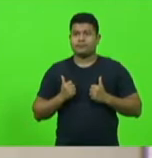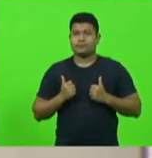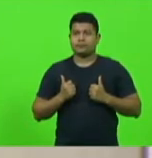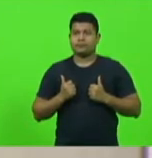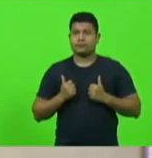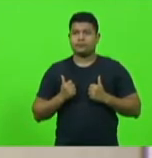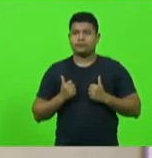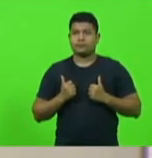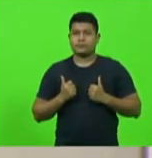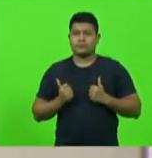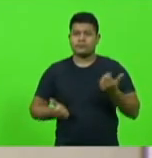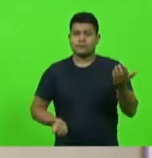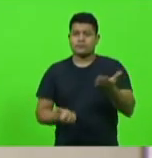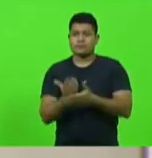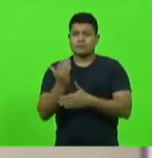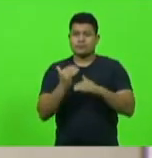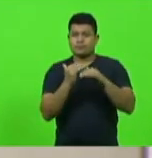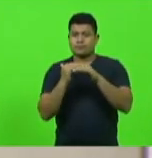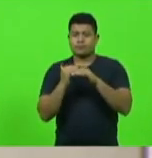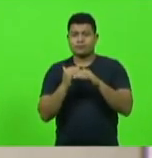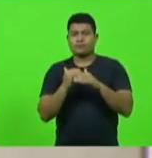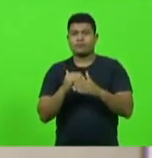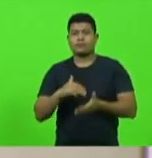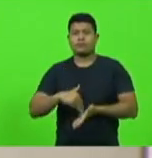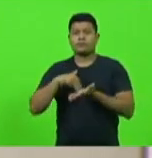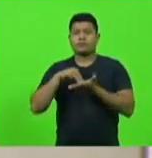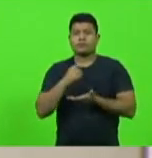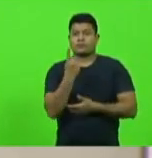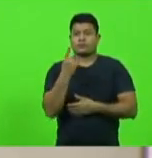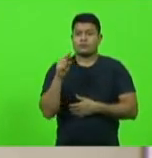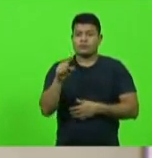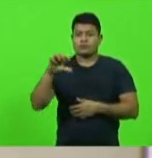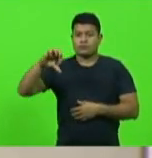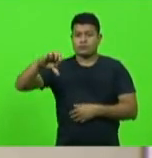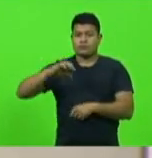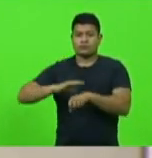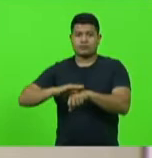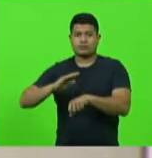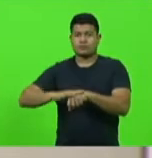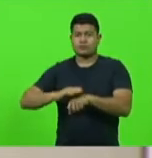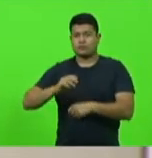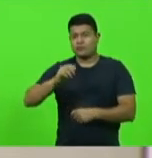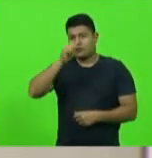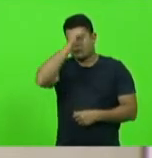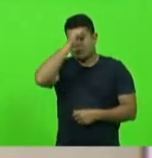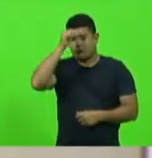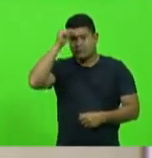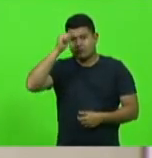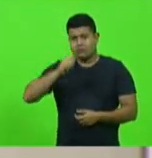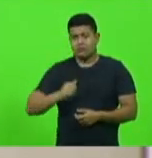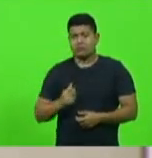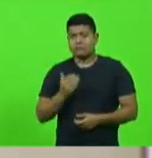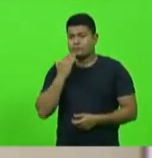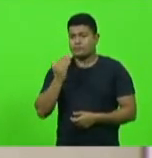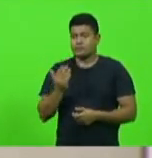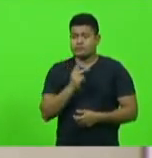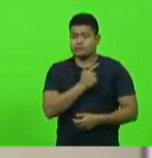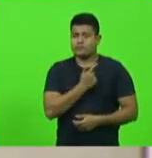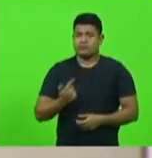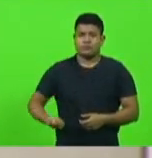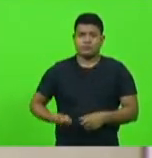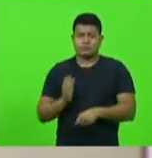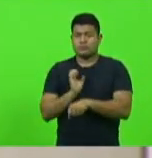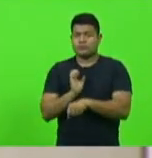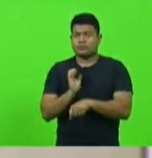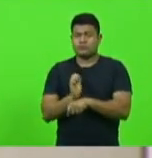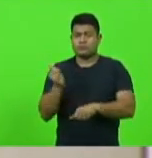encontram. Aprovado por unanimidade. Moção 1009, autor deputado Adrianinho, apelando ao governador de Estado que transforme a Companhia